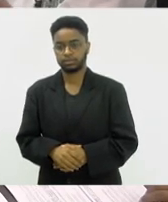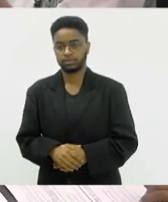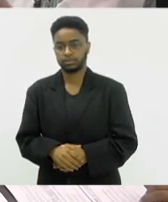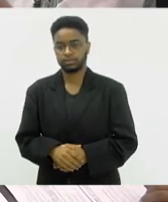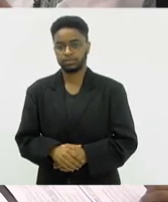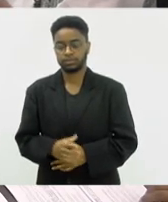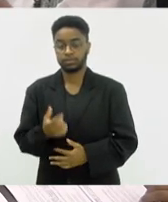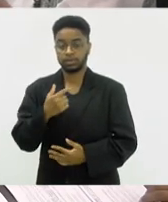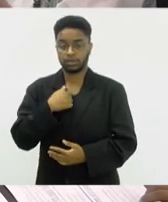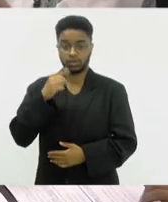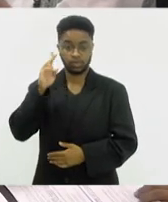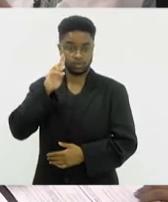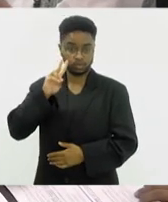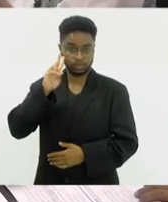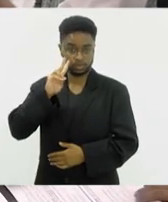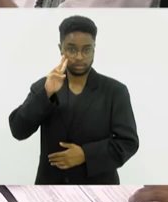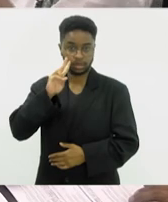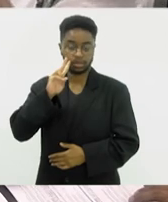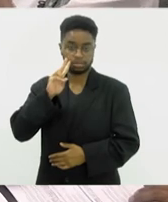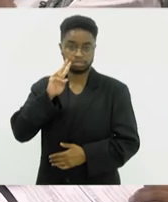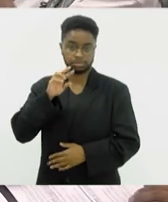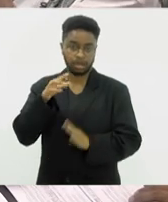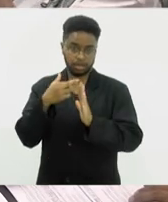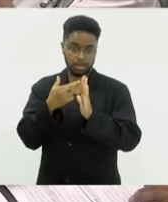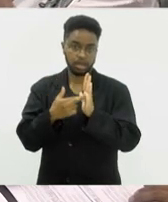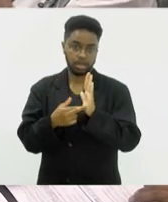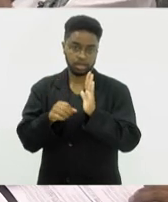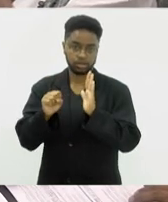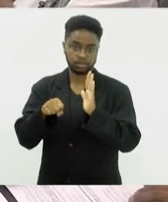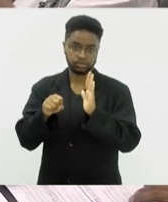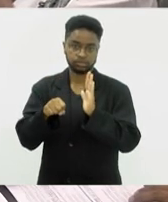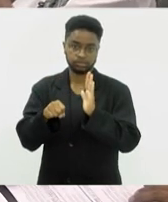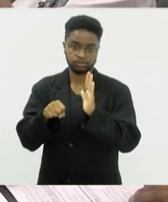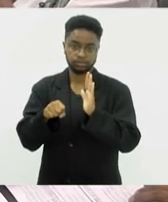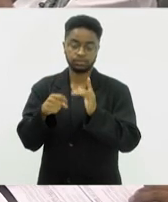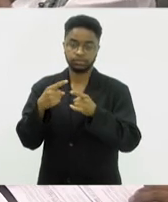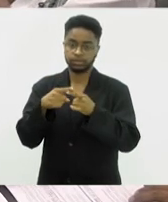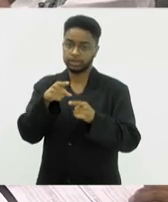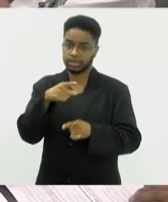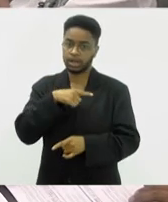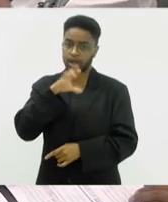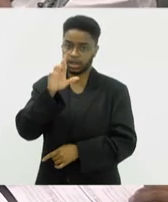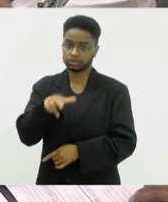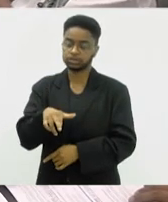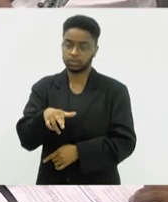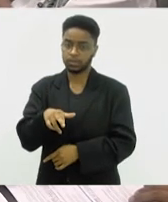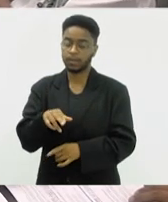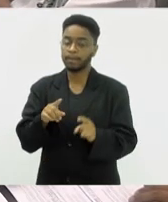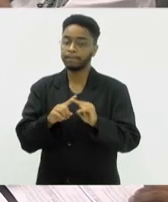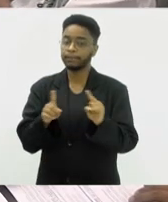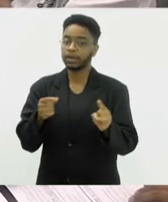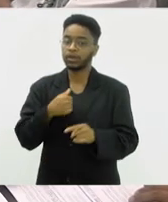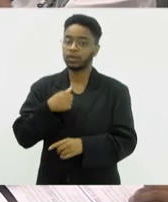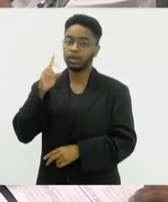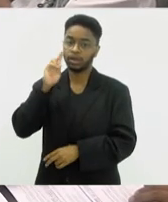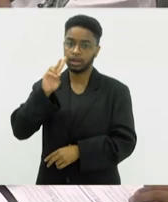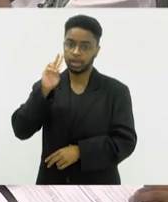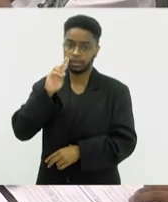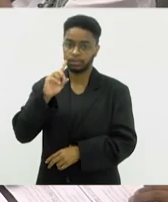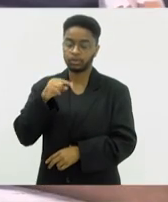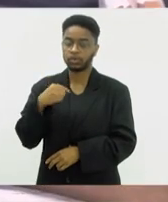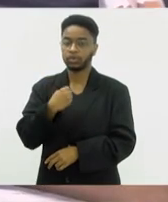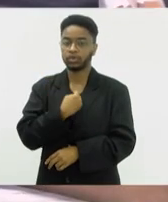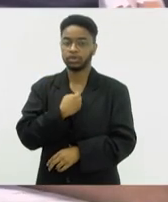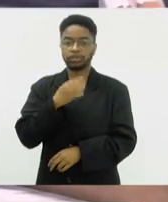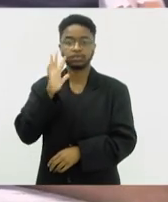Eu me lembro dessa determinação, deputado Luiz Paulo. Vossa Excelência tem razão. Mas eu me lembro que o que a gente